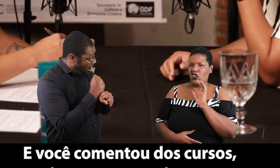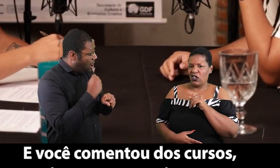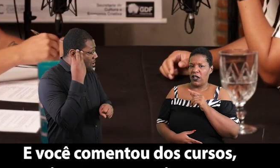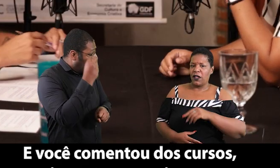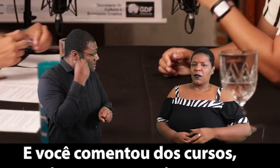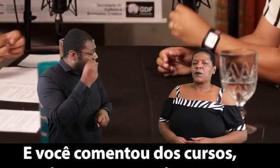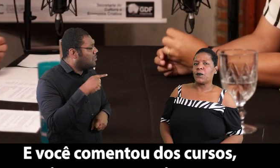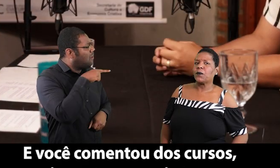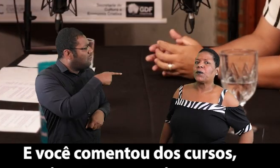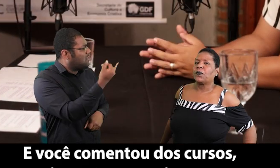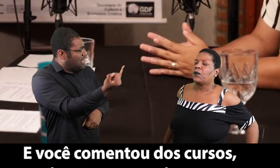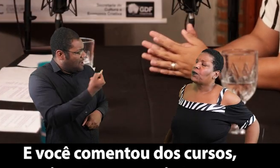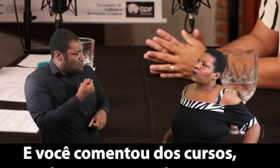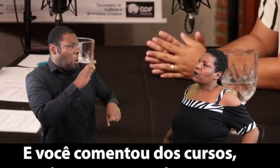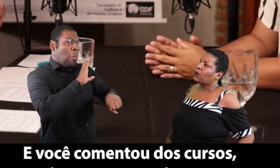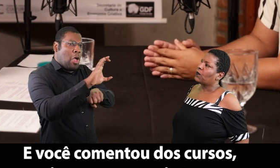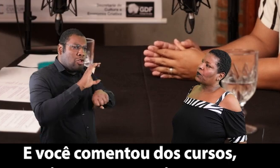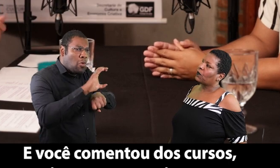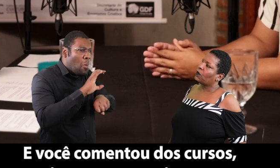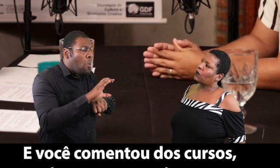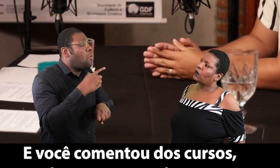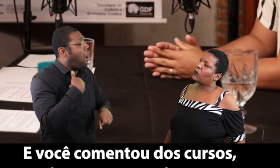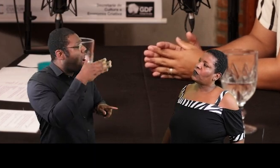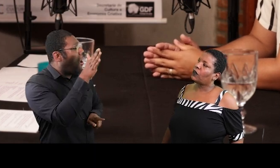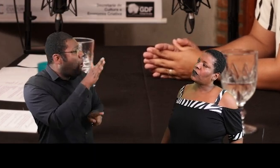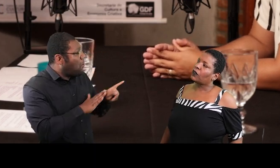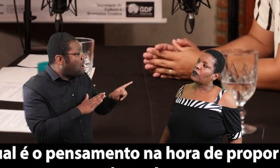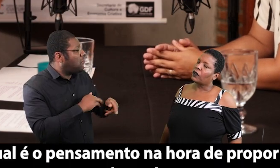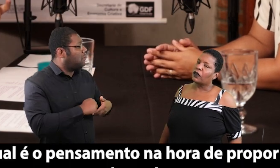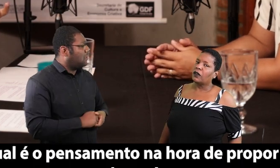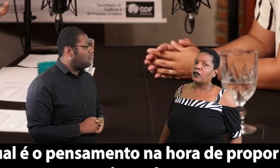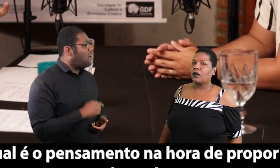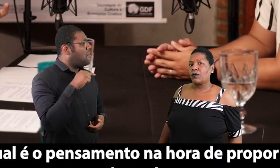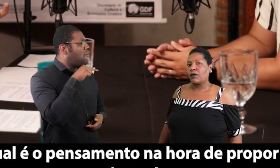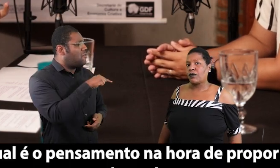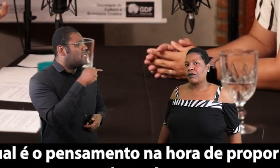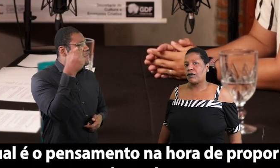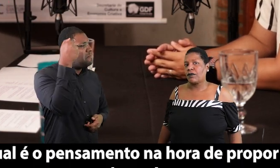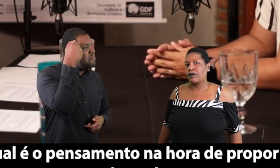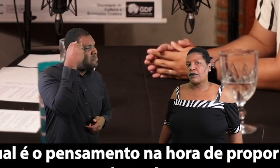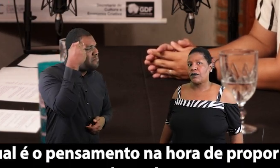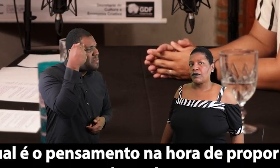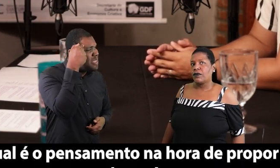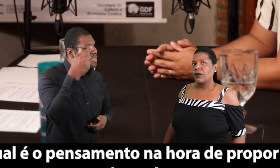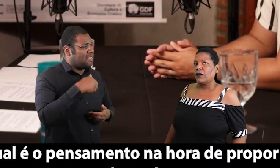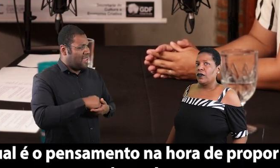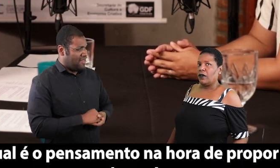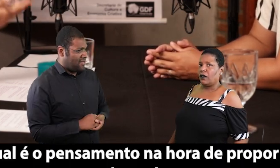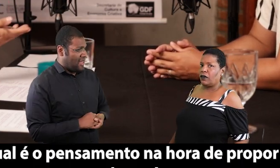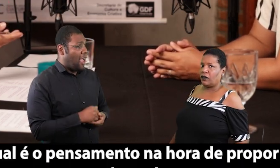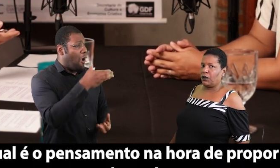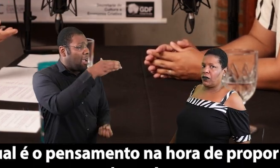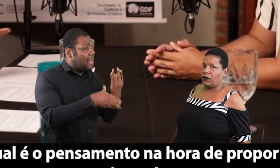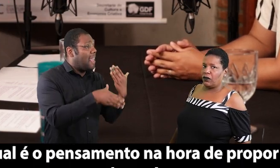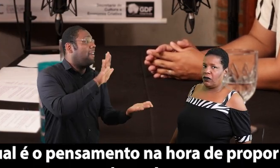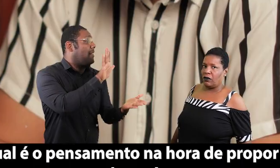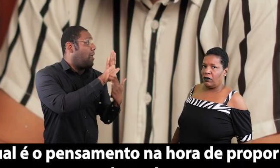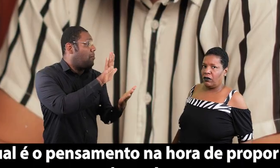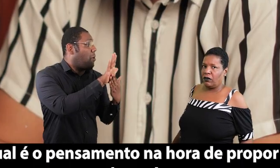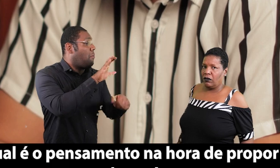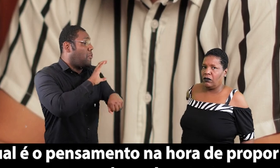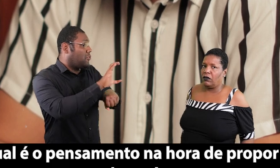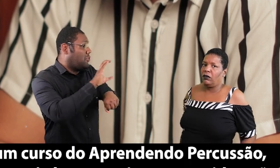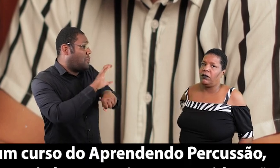você comentou dos cursos, né? Uma coisa que eu queria te perguntar, né? Qual que é o pensamento na hora de propor um curso, na hora